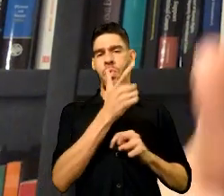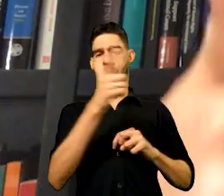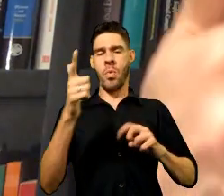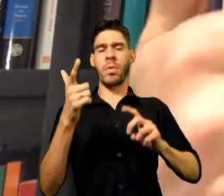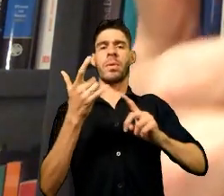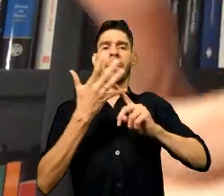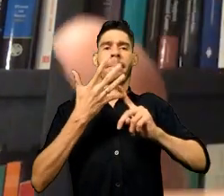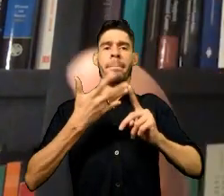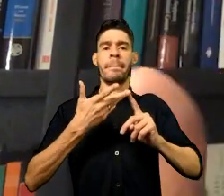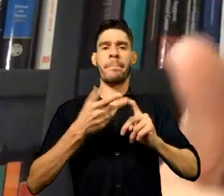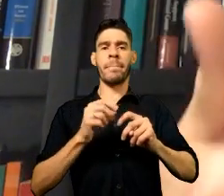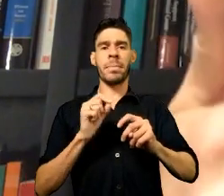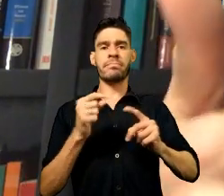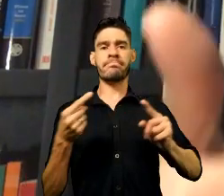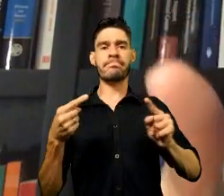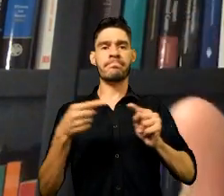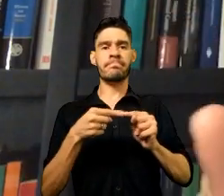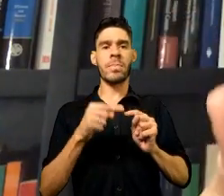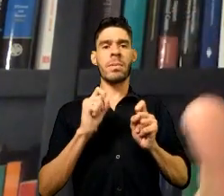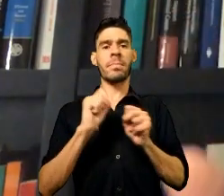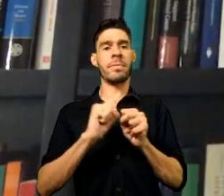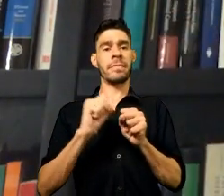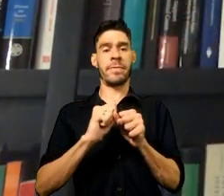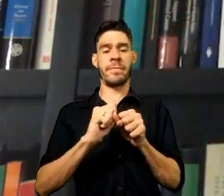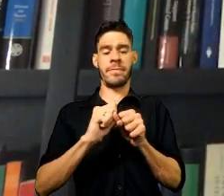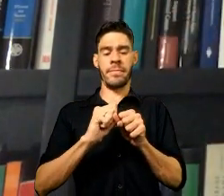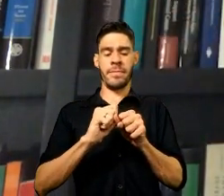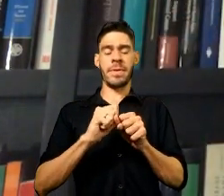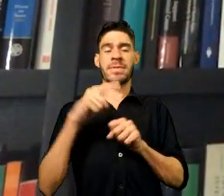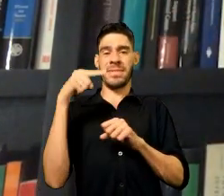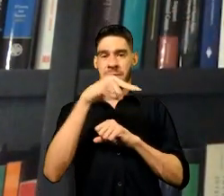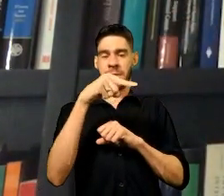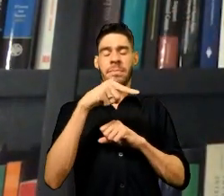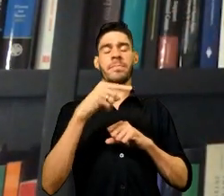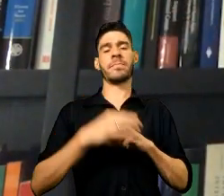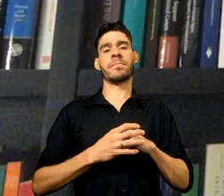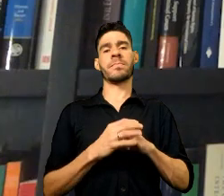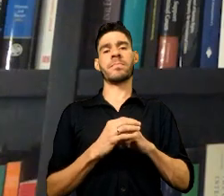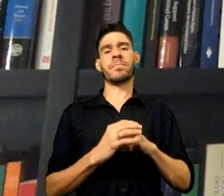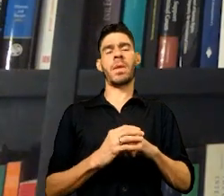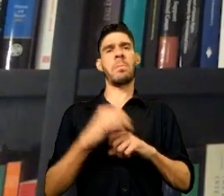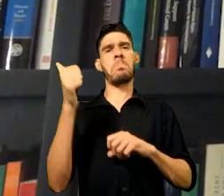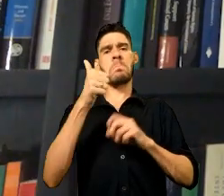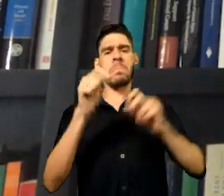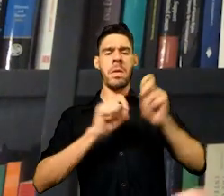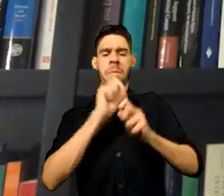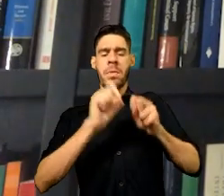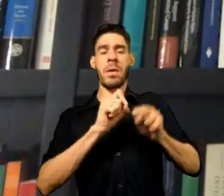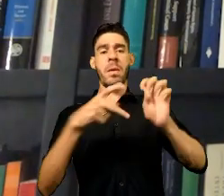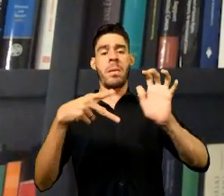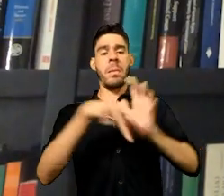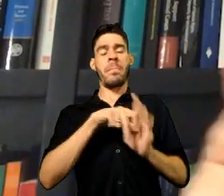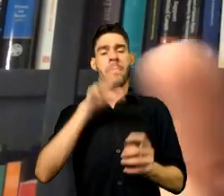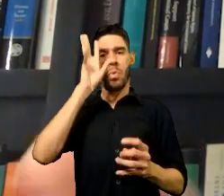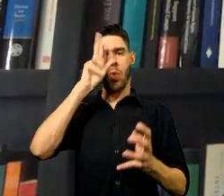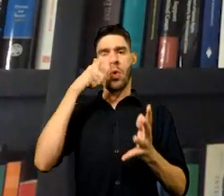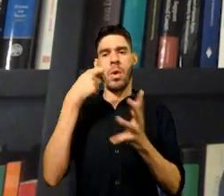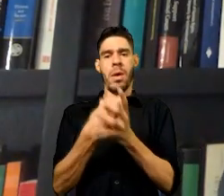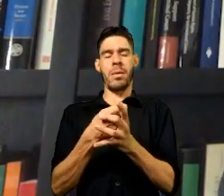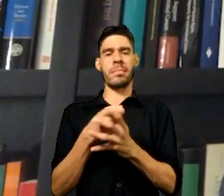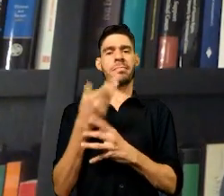há outras questões que tocam a realização do ato. O primeiro ponto seria a